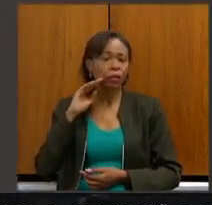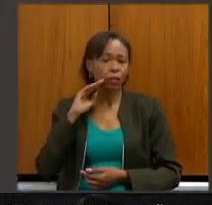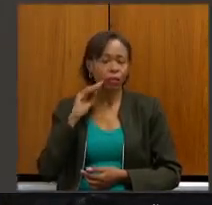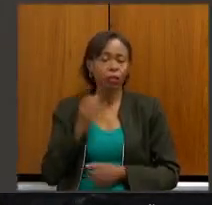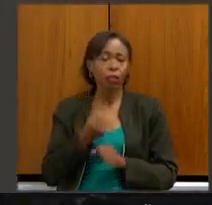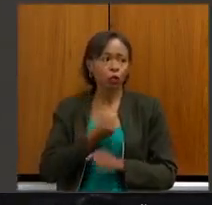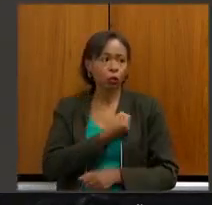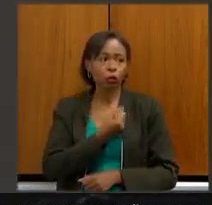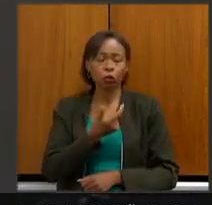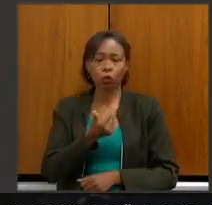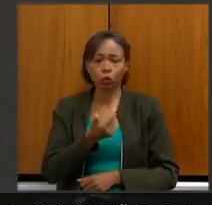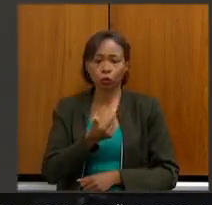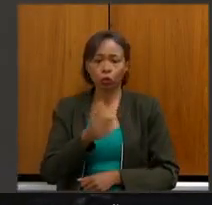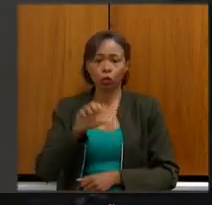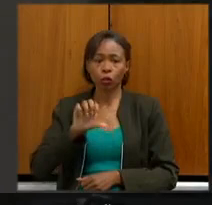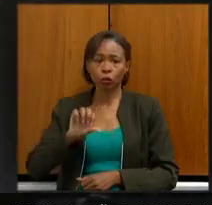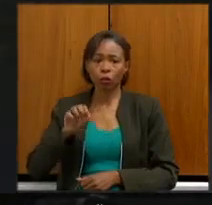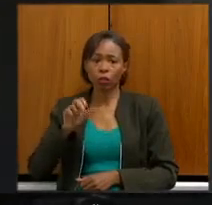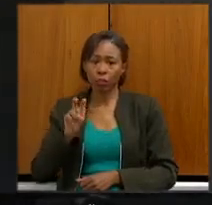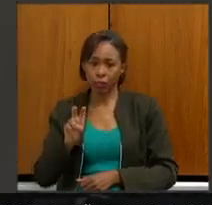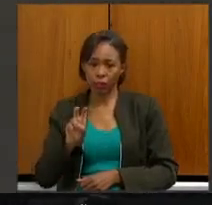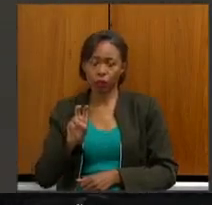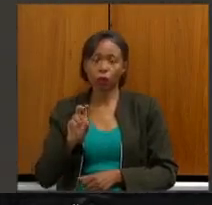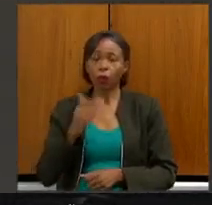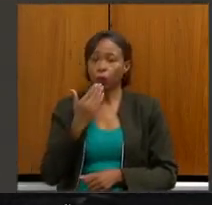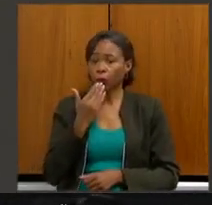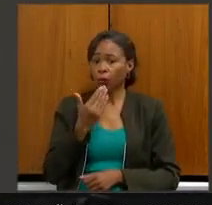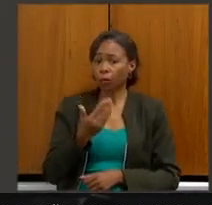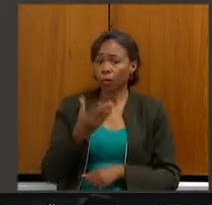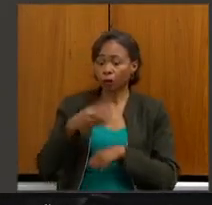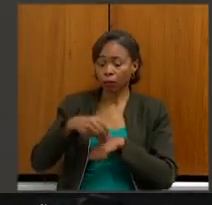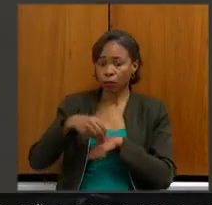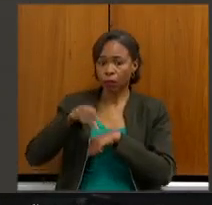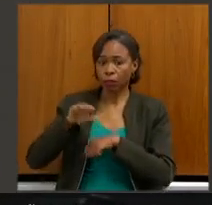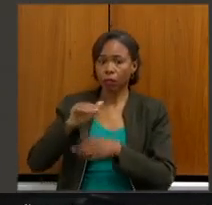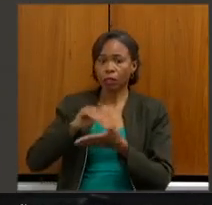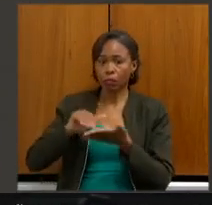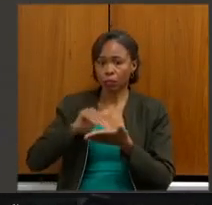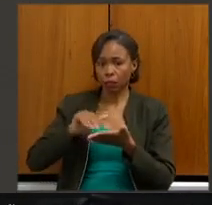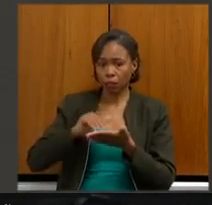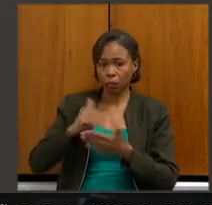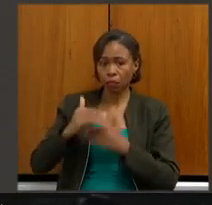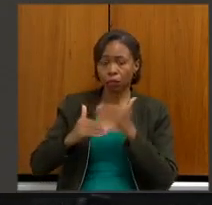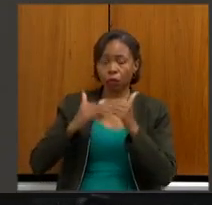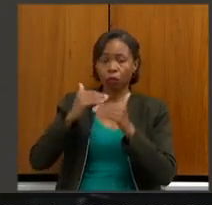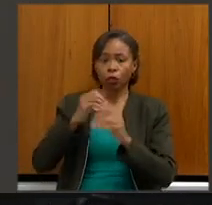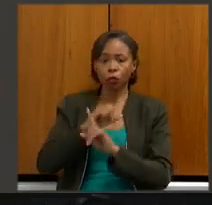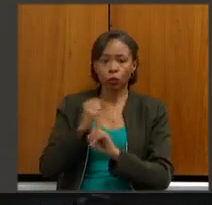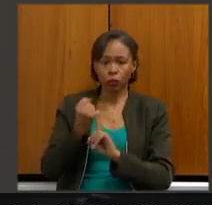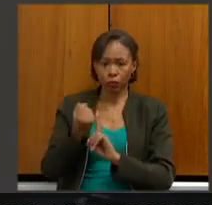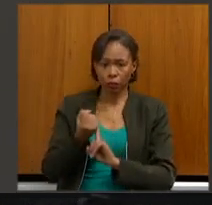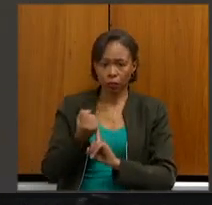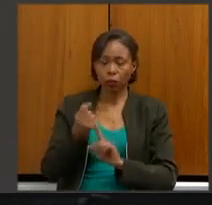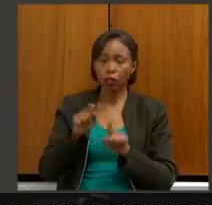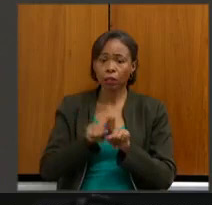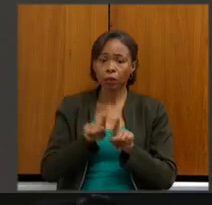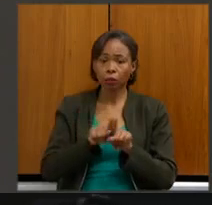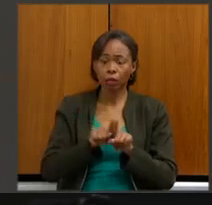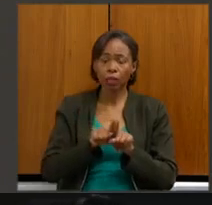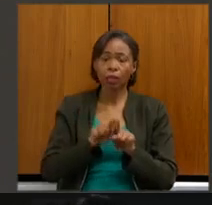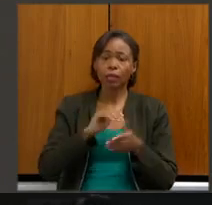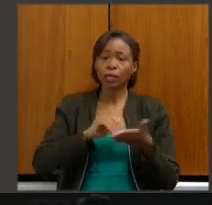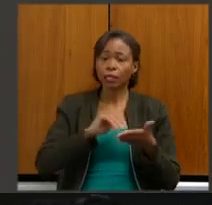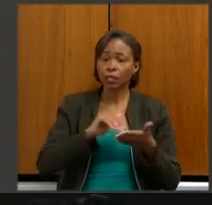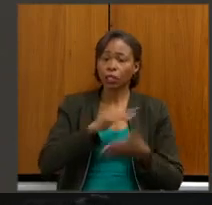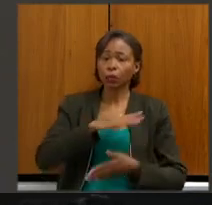número 12.095 de 2022 requer que seja encaminhado à secretaria de Desenvolvimento Social EA Secretaria de